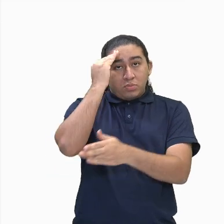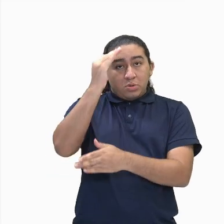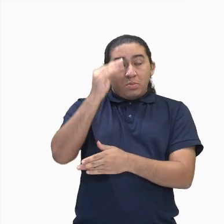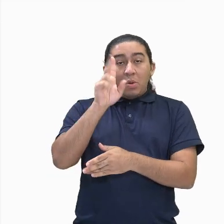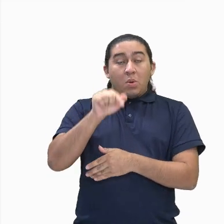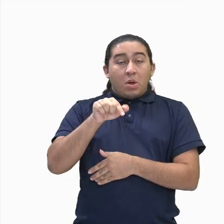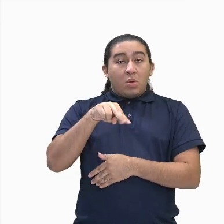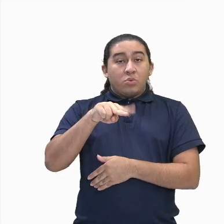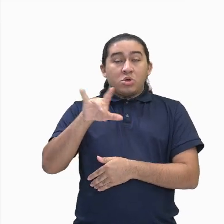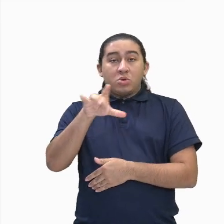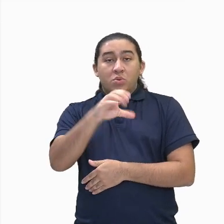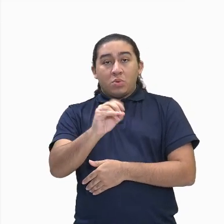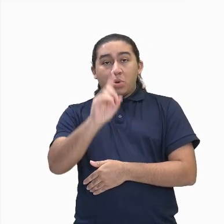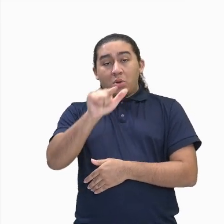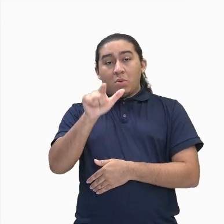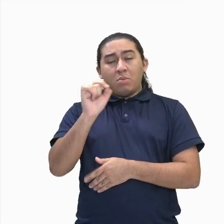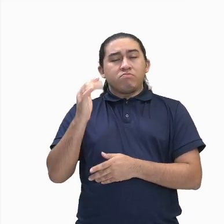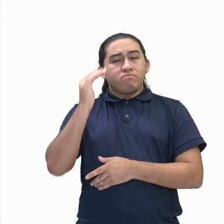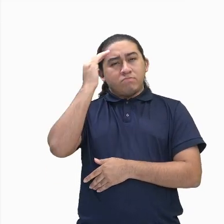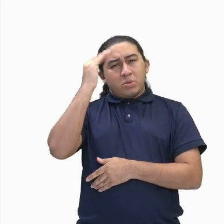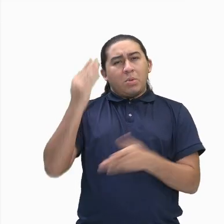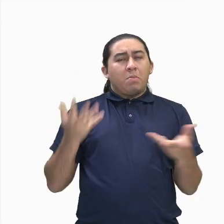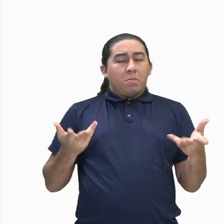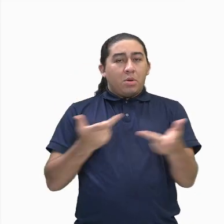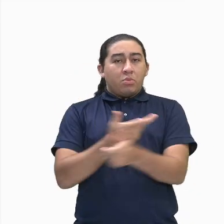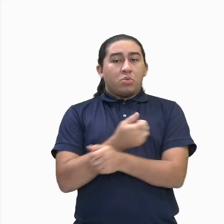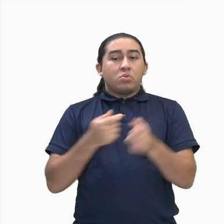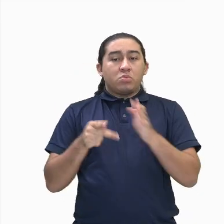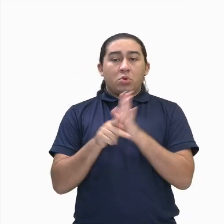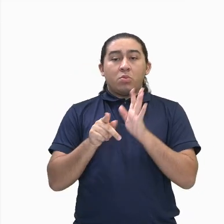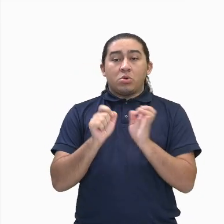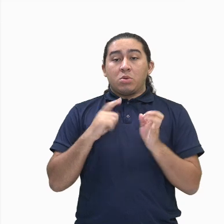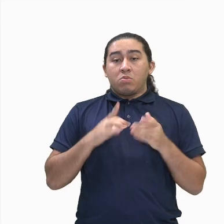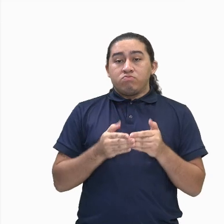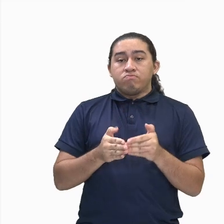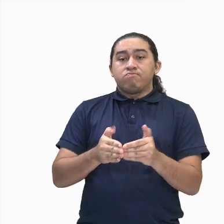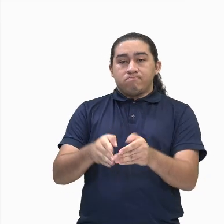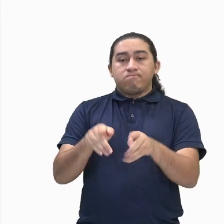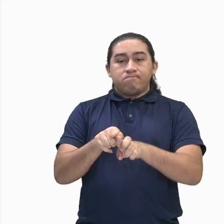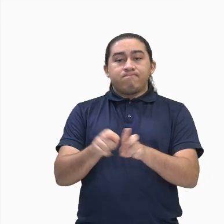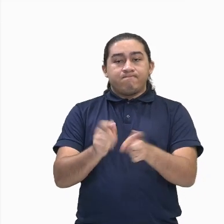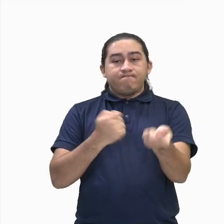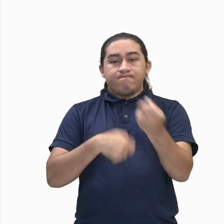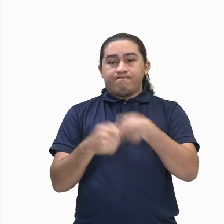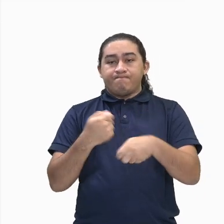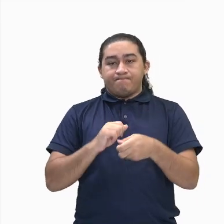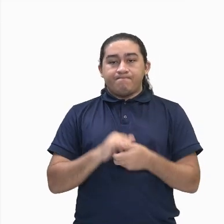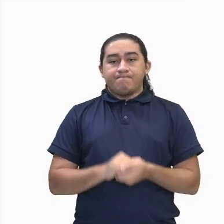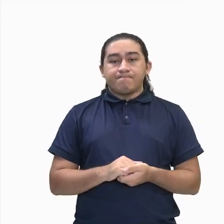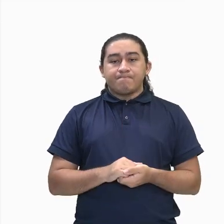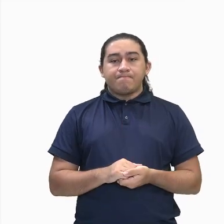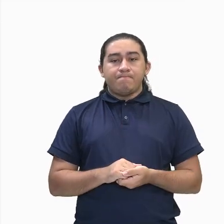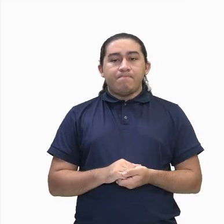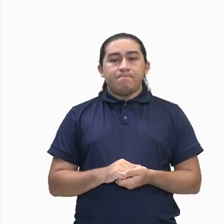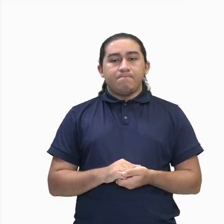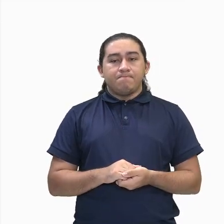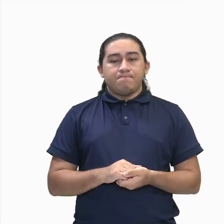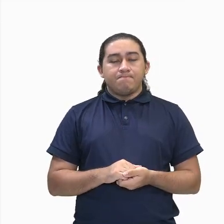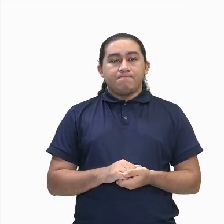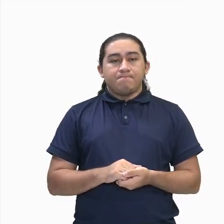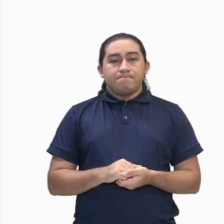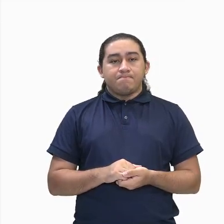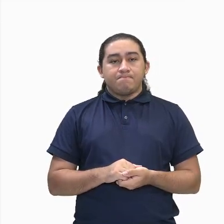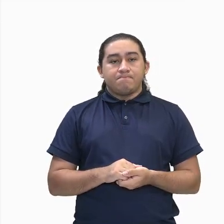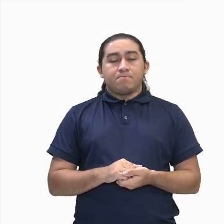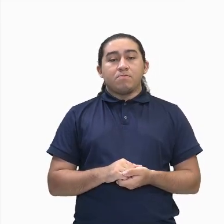era excelente para a navegação e realização de comércio. Mas aqui também nós temos